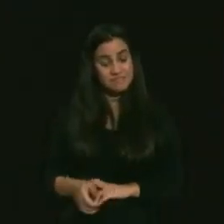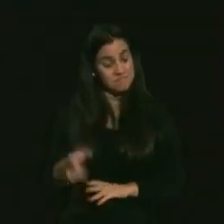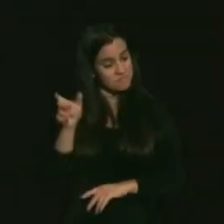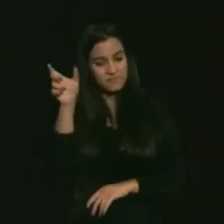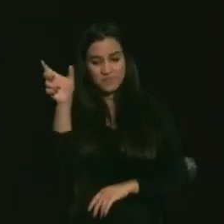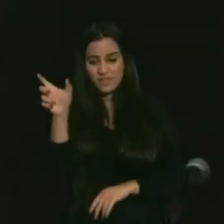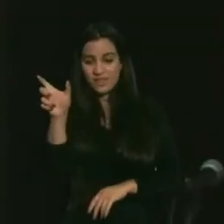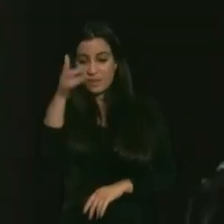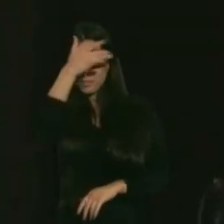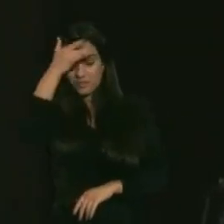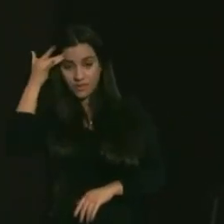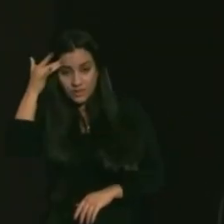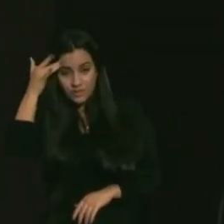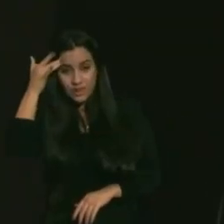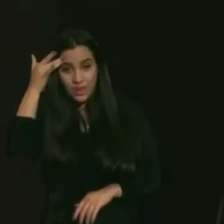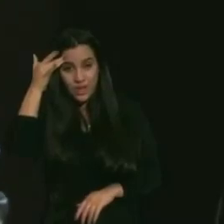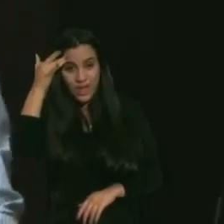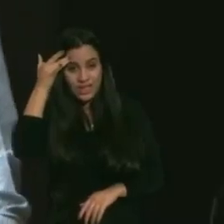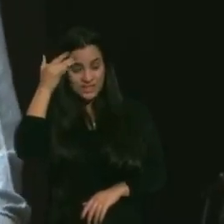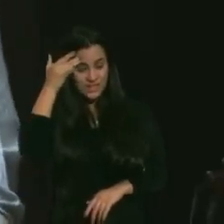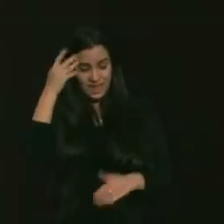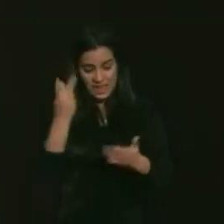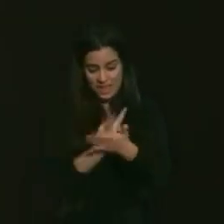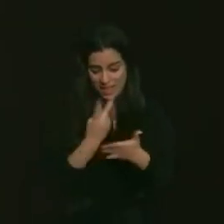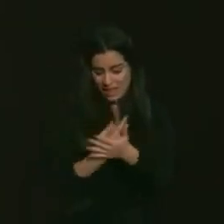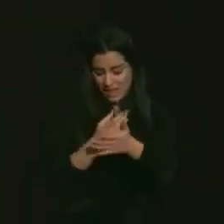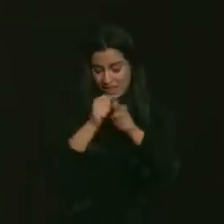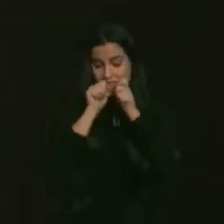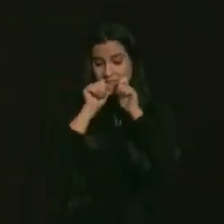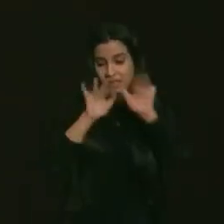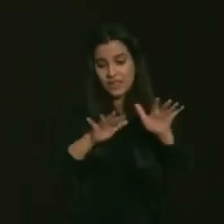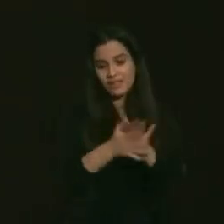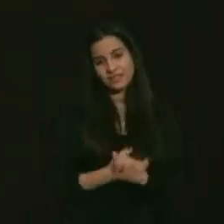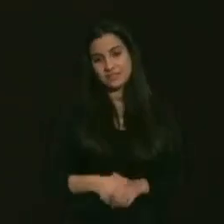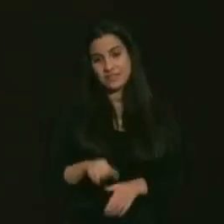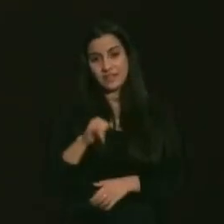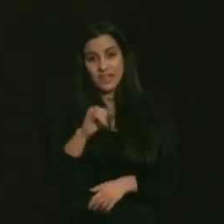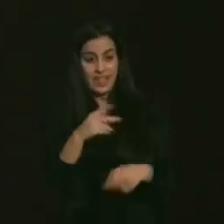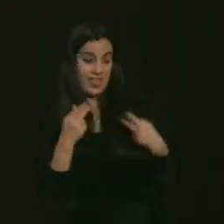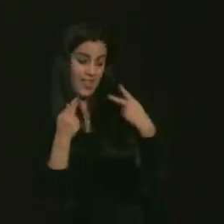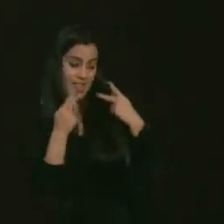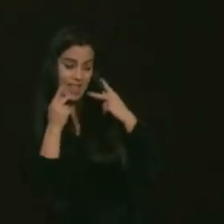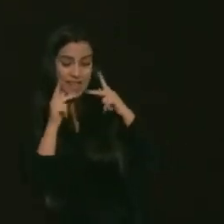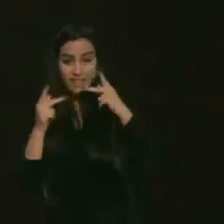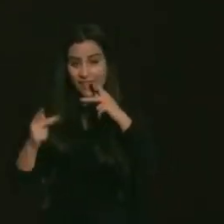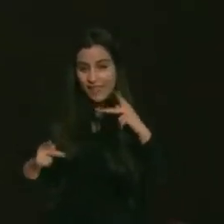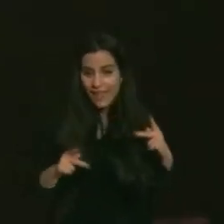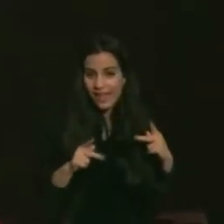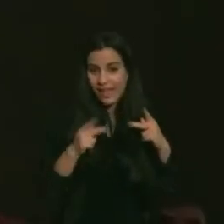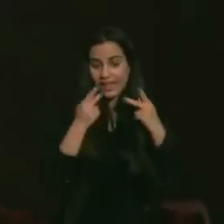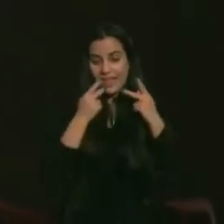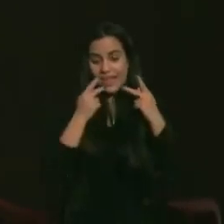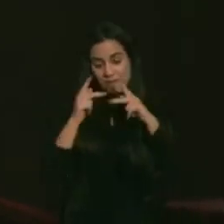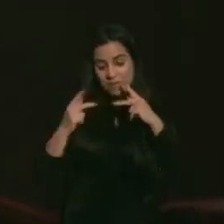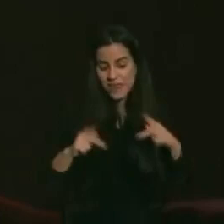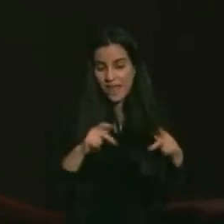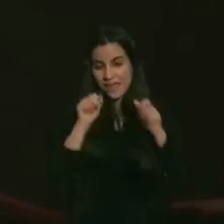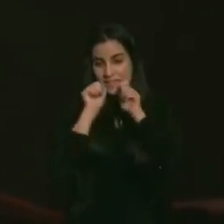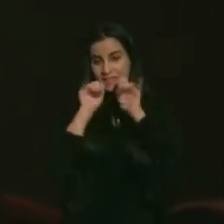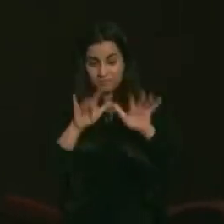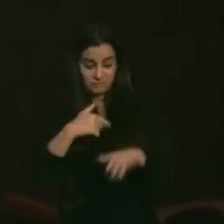Pessoas que deturparam a graça. Uma hipergraça sendo pregada mundo afora. Eu faço o que eu